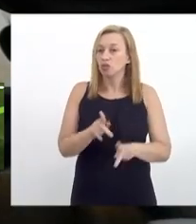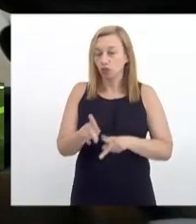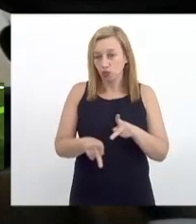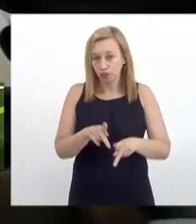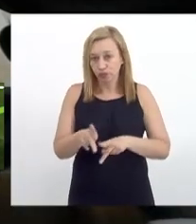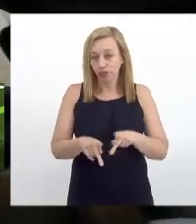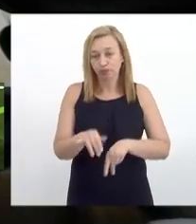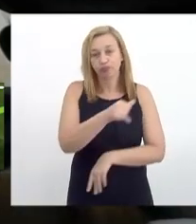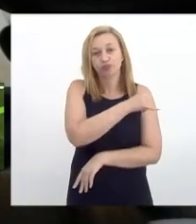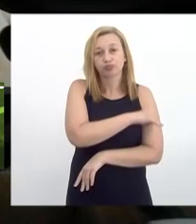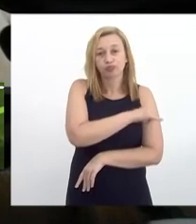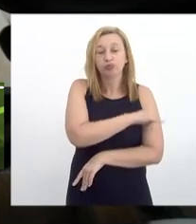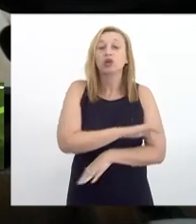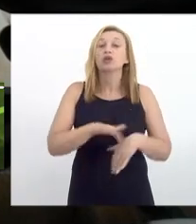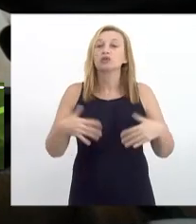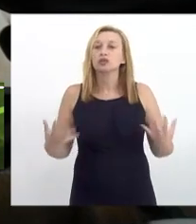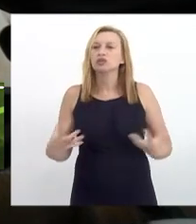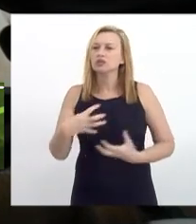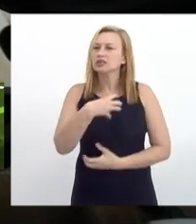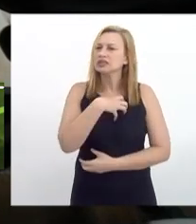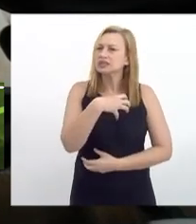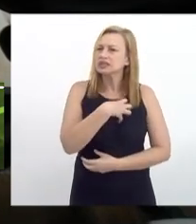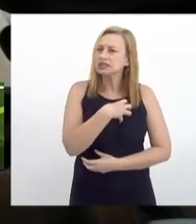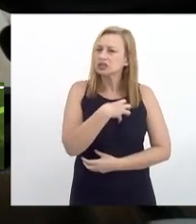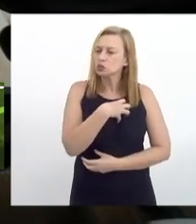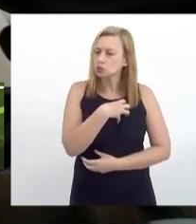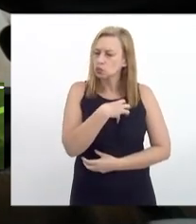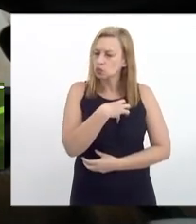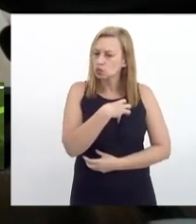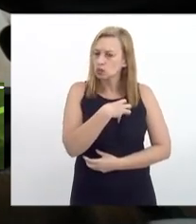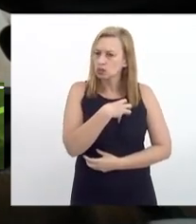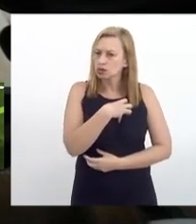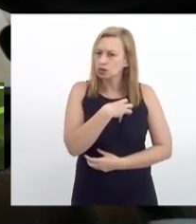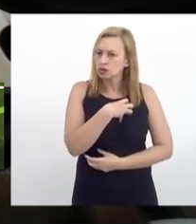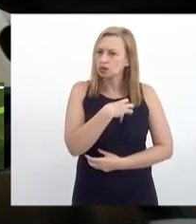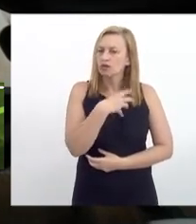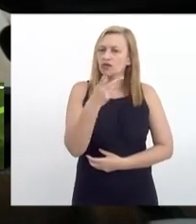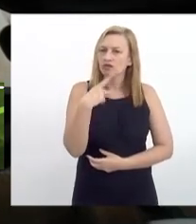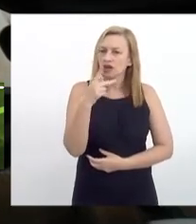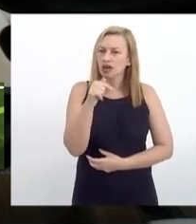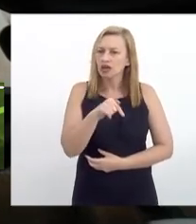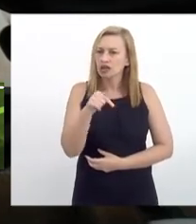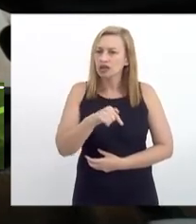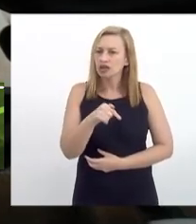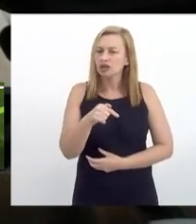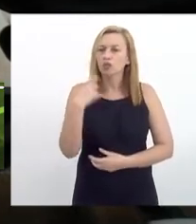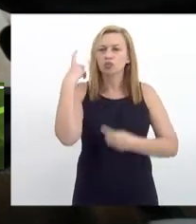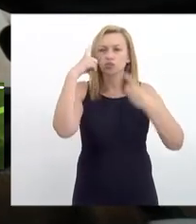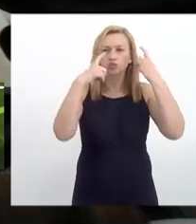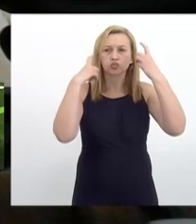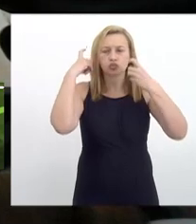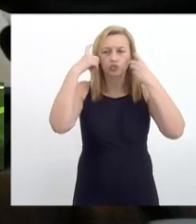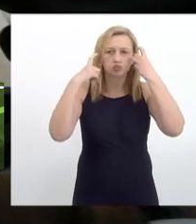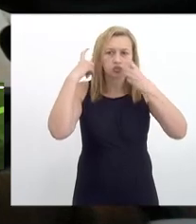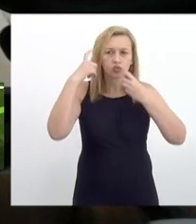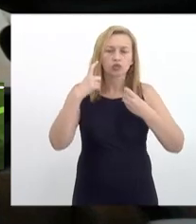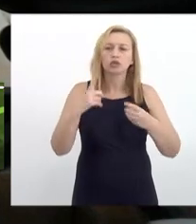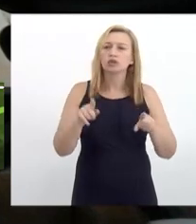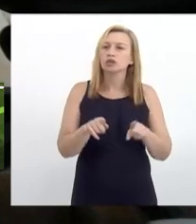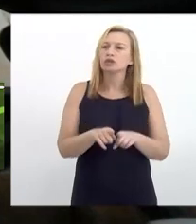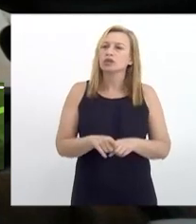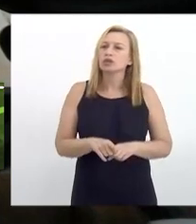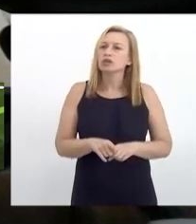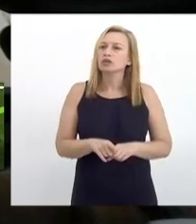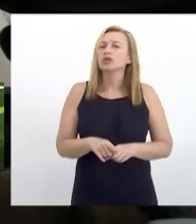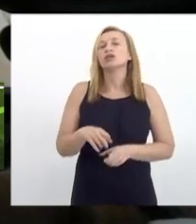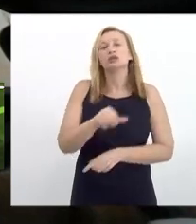no Rio de Janeiro. Então, nesse sentido, referendar aqui a preocupação, inclusive, colocada